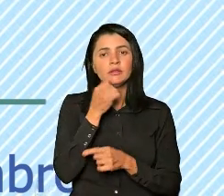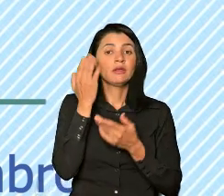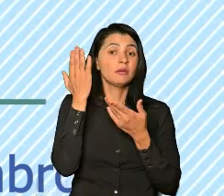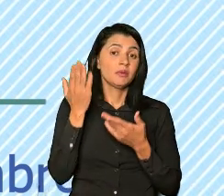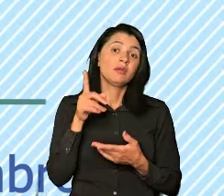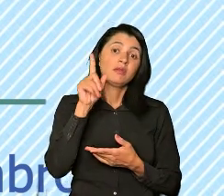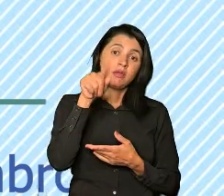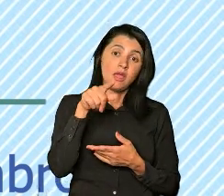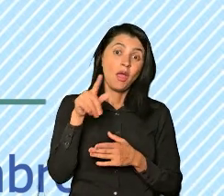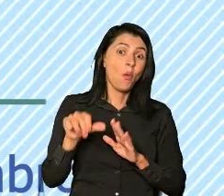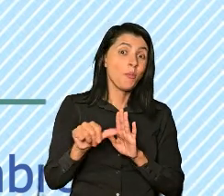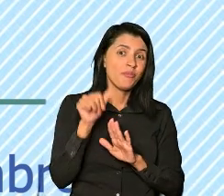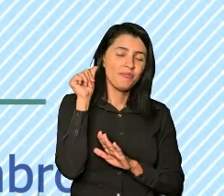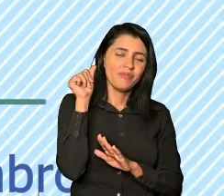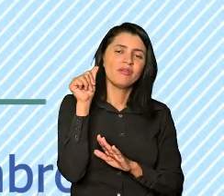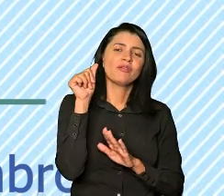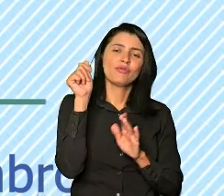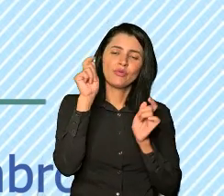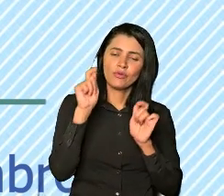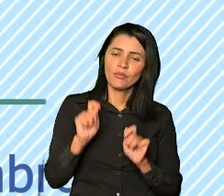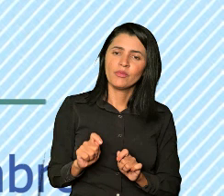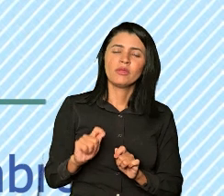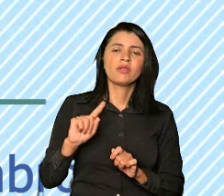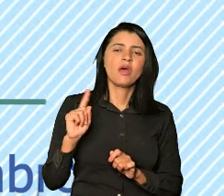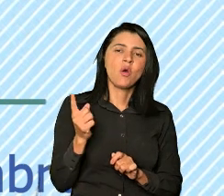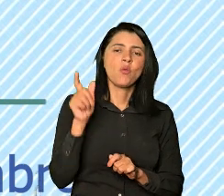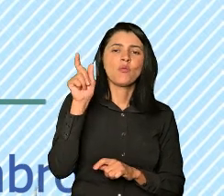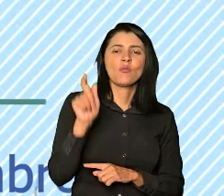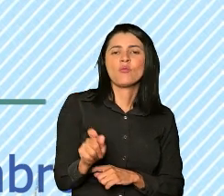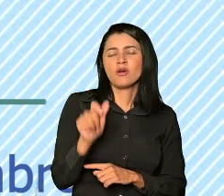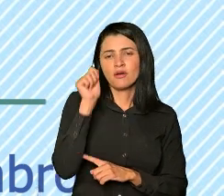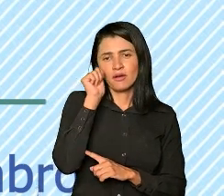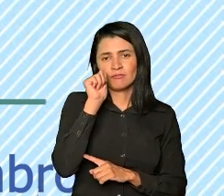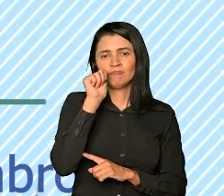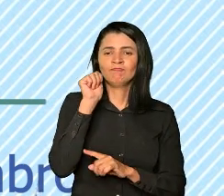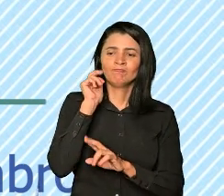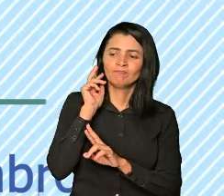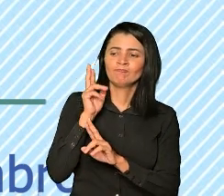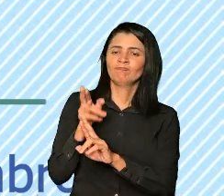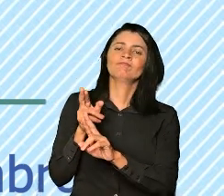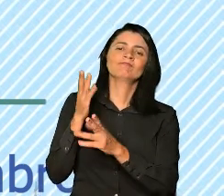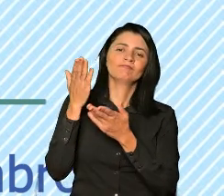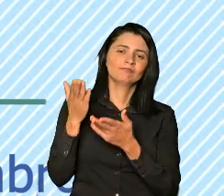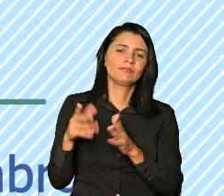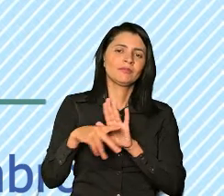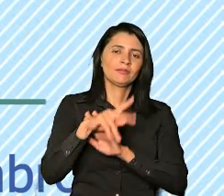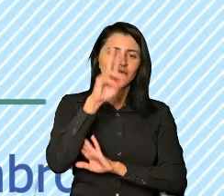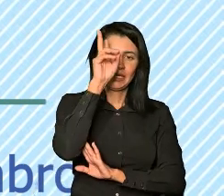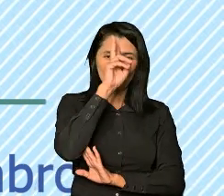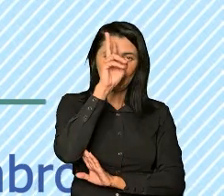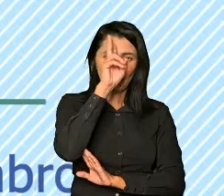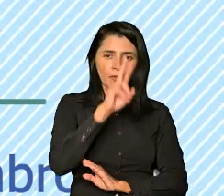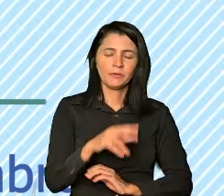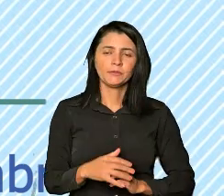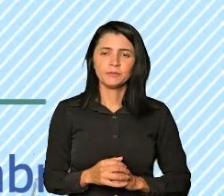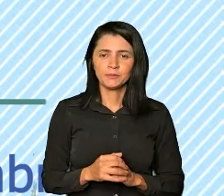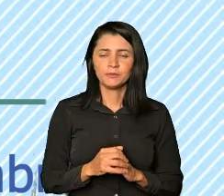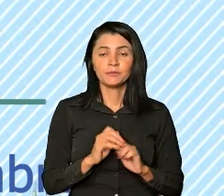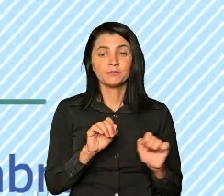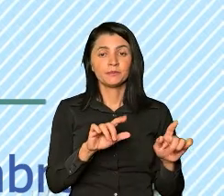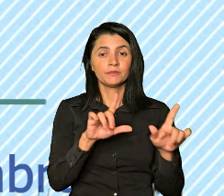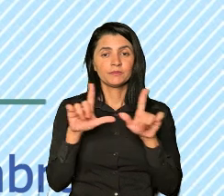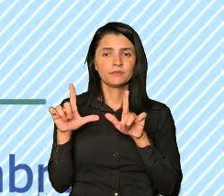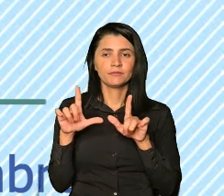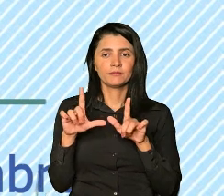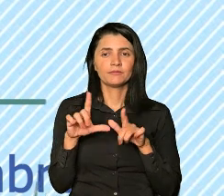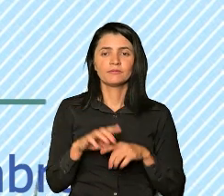é considerado o primeiro monumento a uma personalidade feminina da nossa história. Passando.